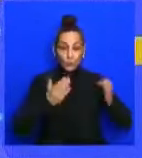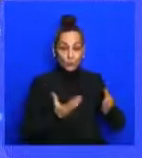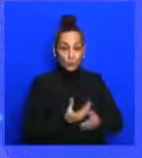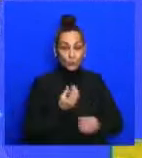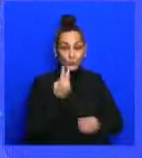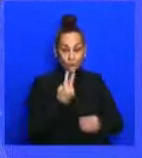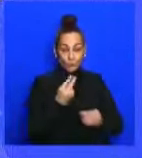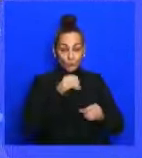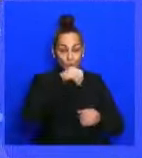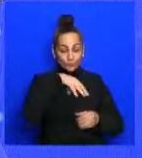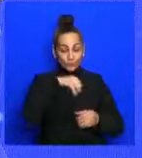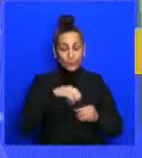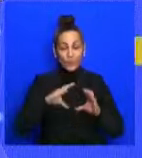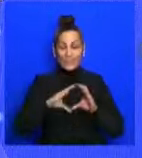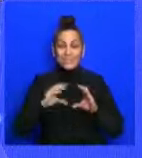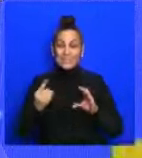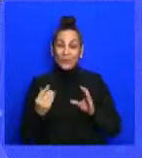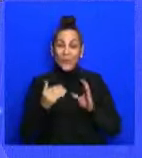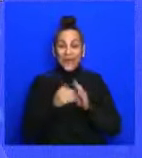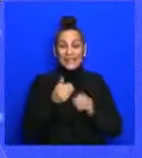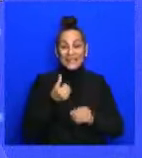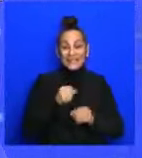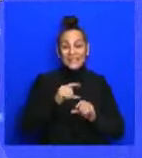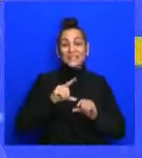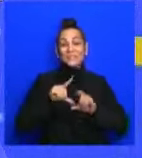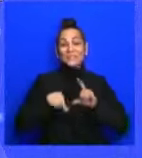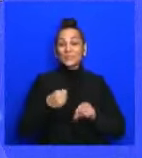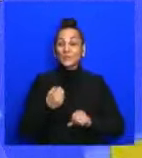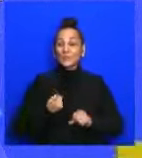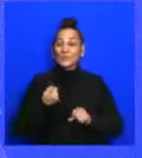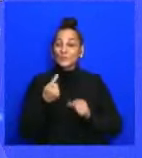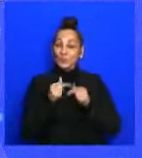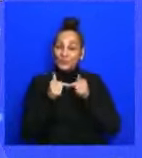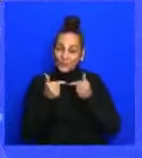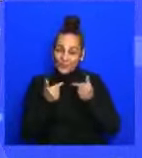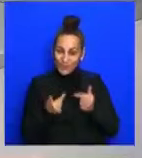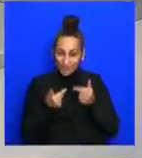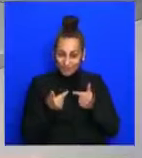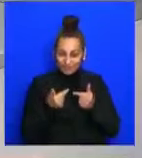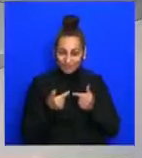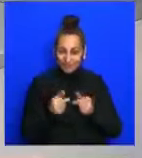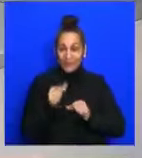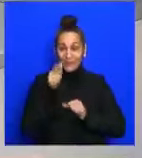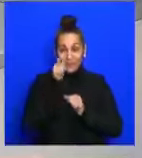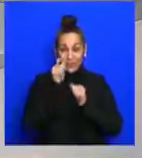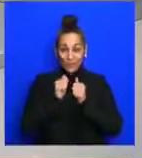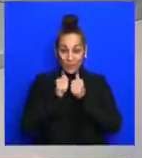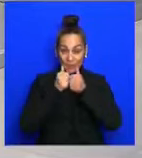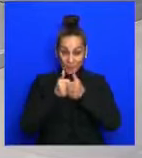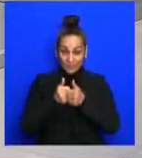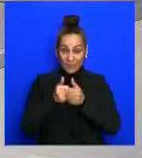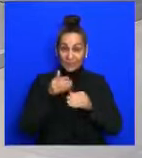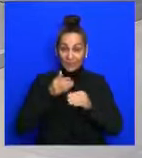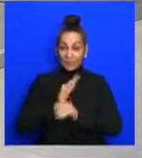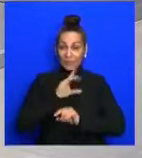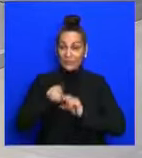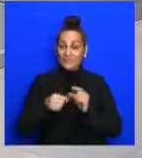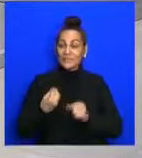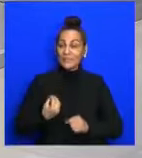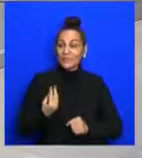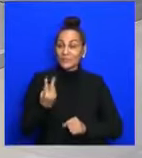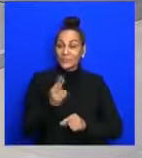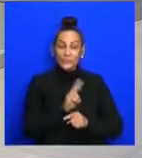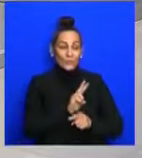globo número 2 carregado com bolas numeradas de 1 a 6 para o sorteio dos dois trevos. Para conferir e validar o nosso sorteio, conto